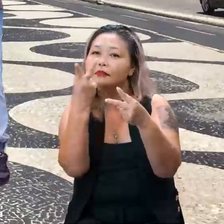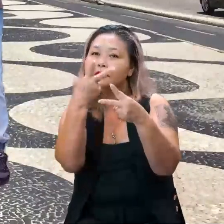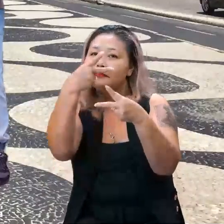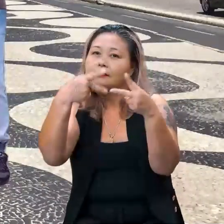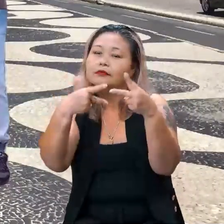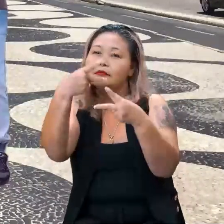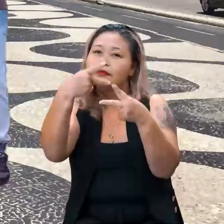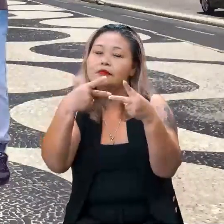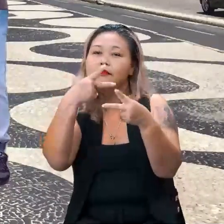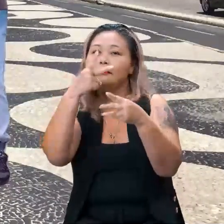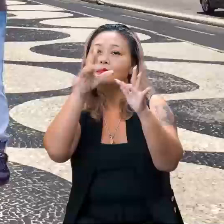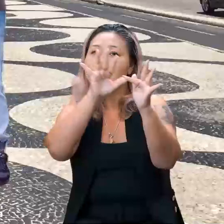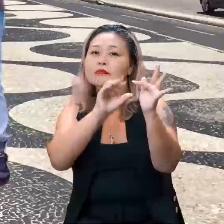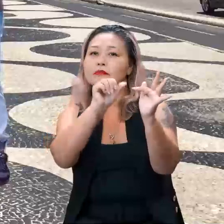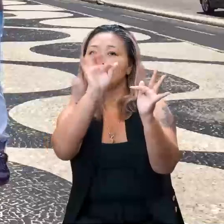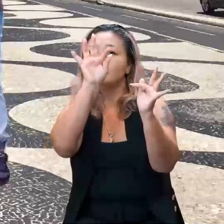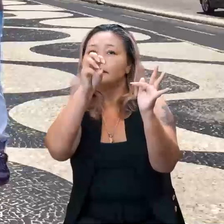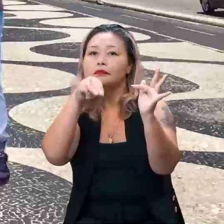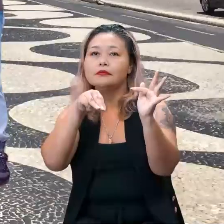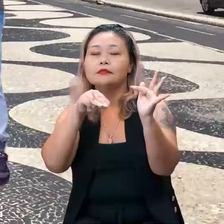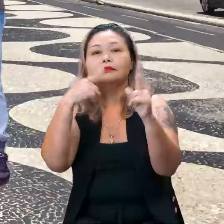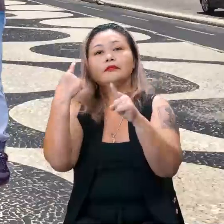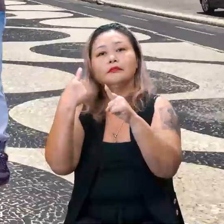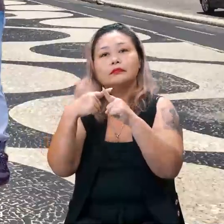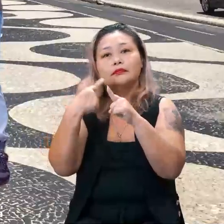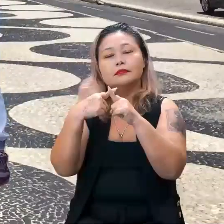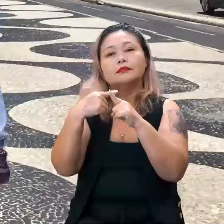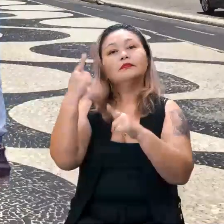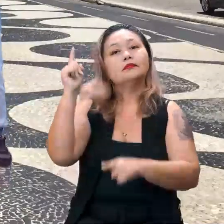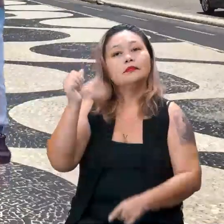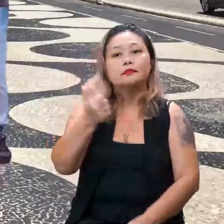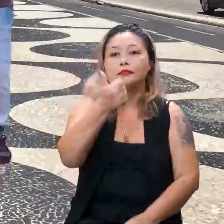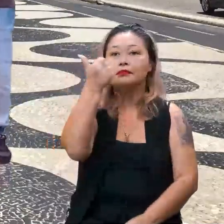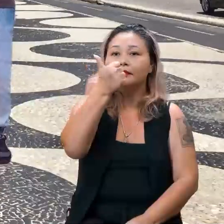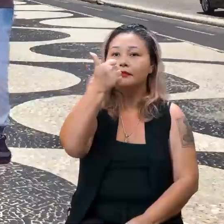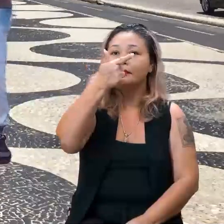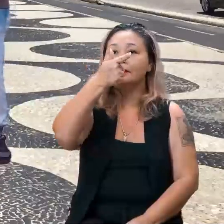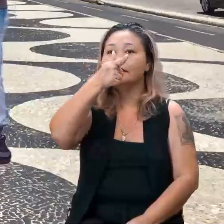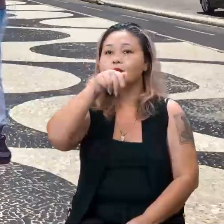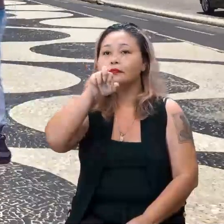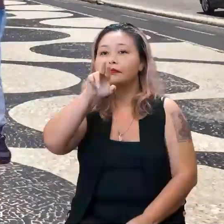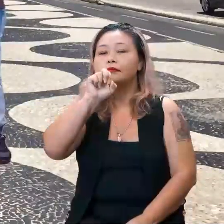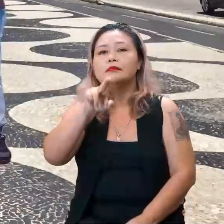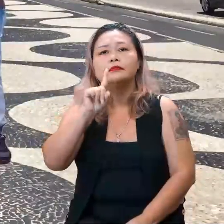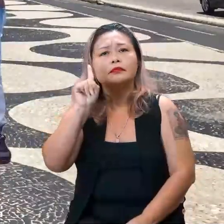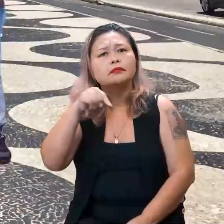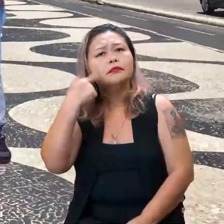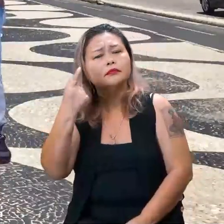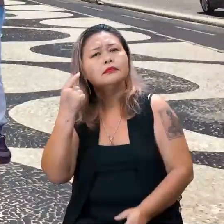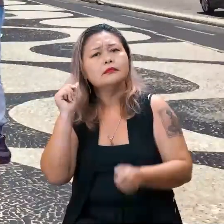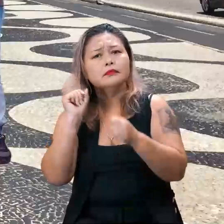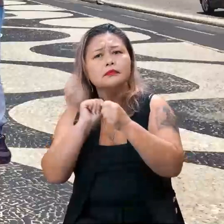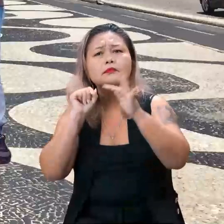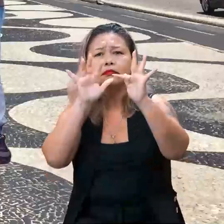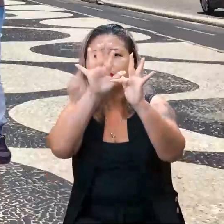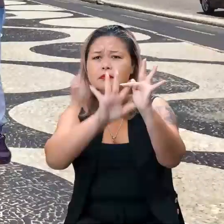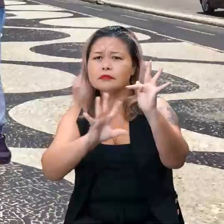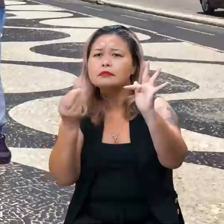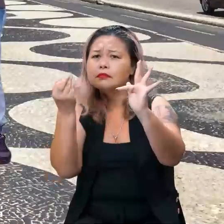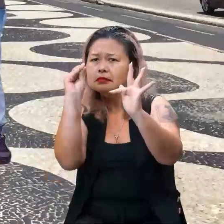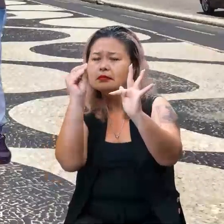uma função afim, porque é do primeiro grau. E aí, mas será que para construir gráfico, tudo, eu